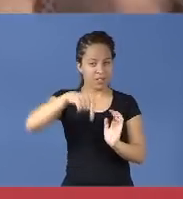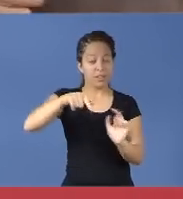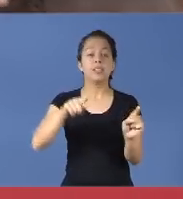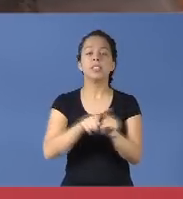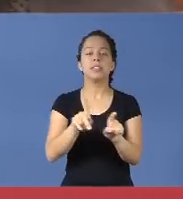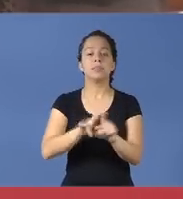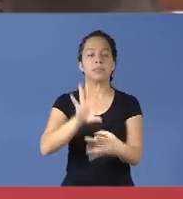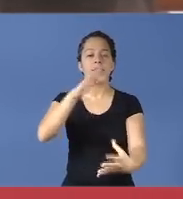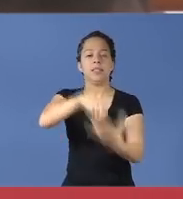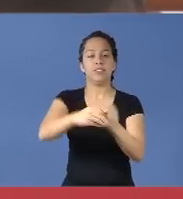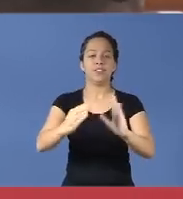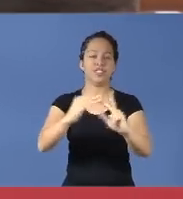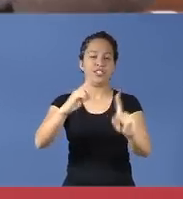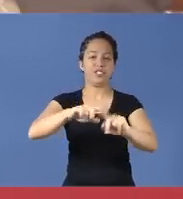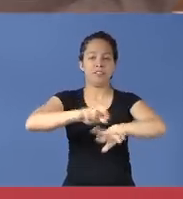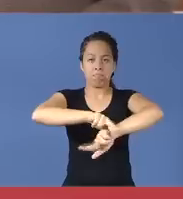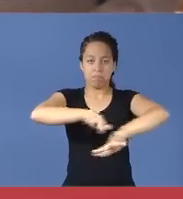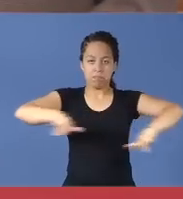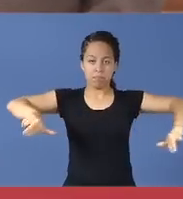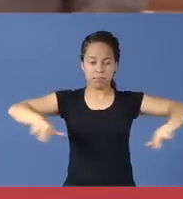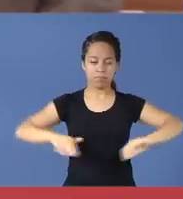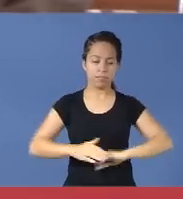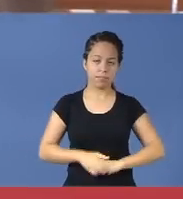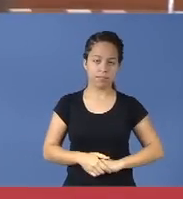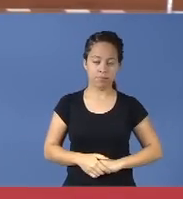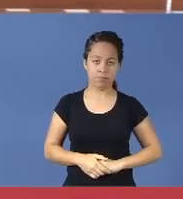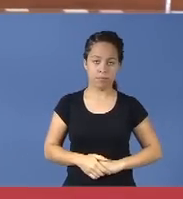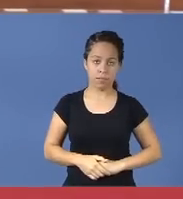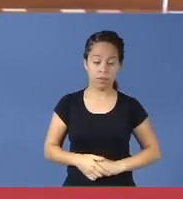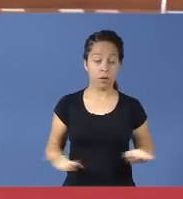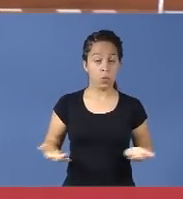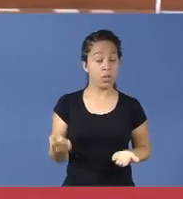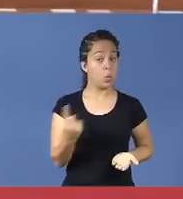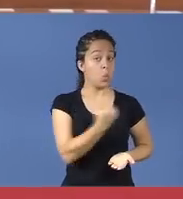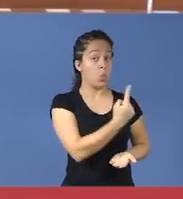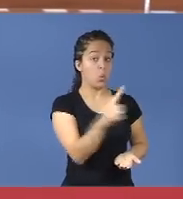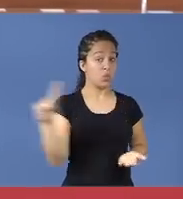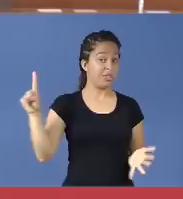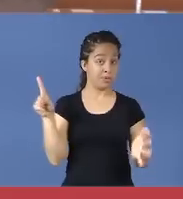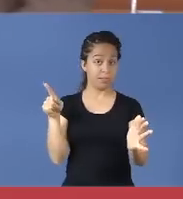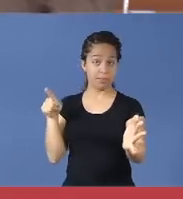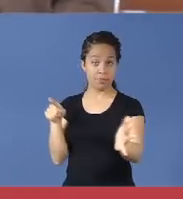nas diversas igrejas. Agora, tem mais uma última pergunta.